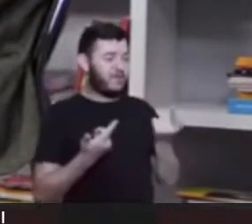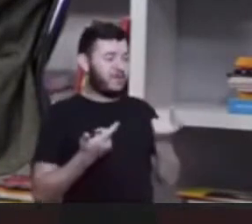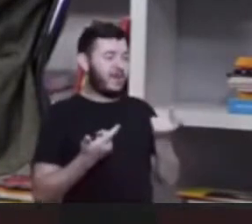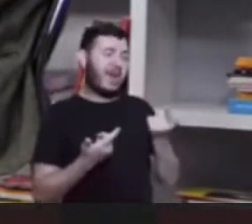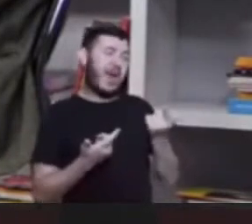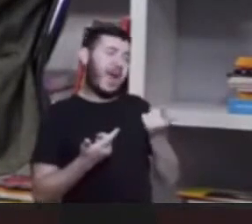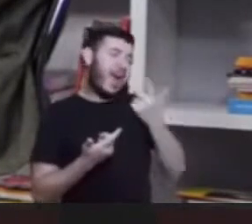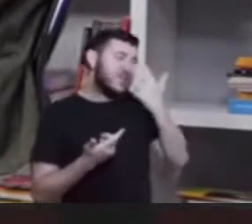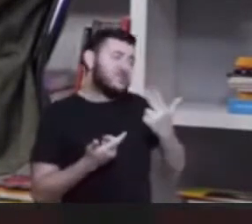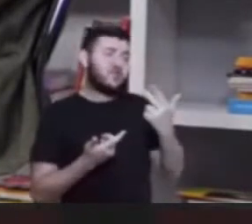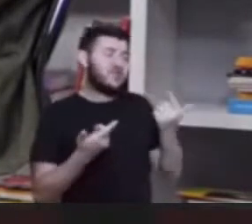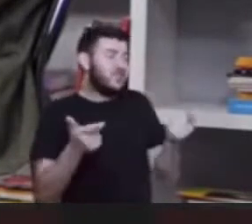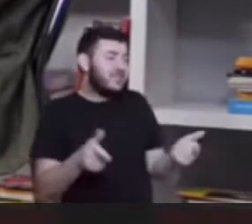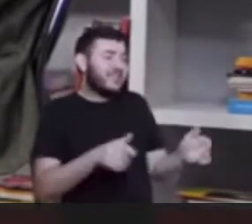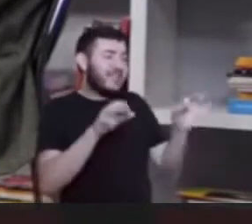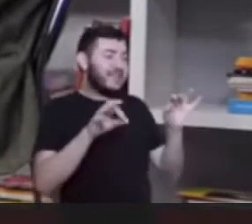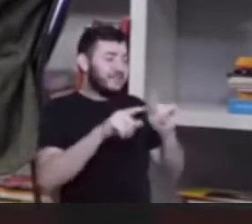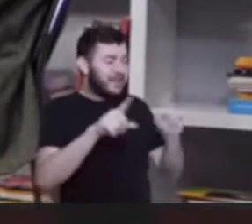fazer